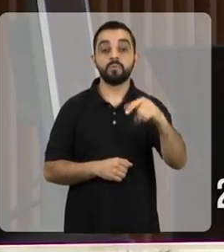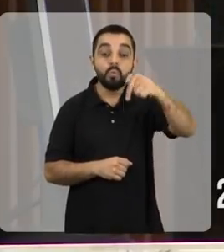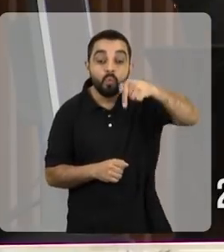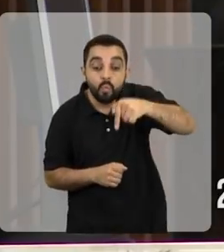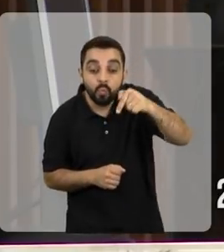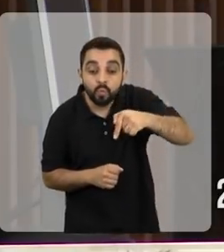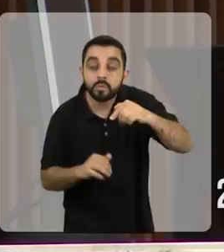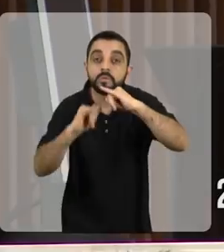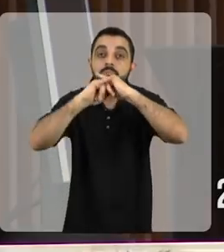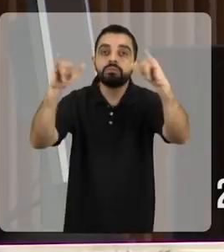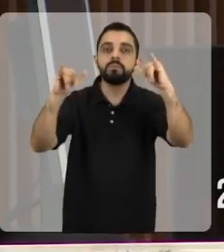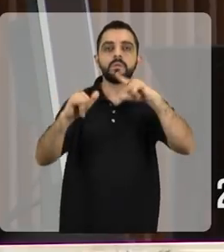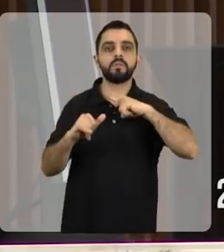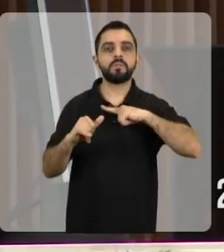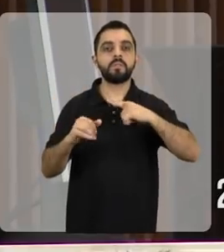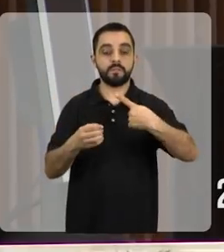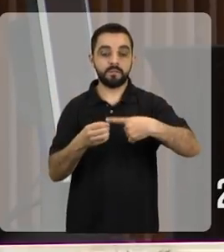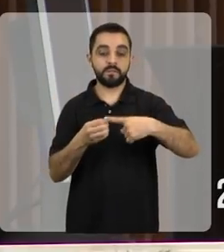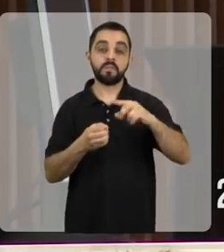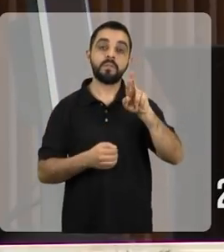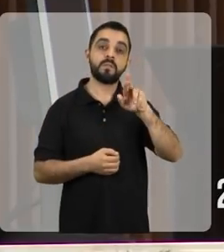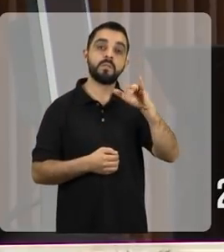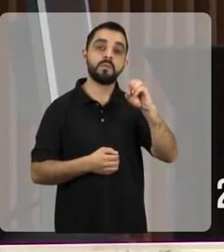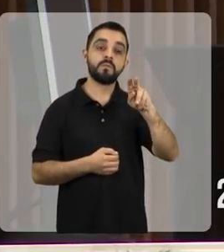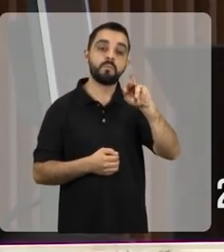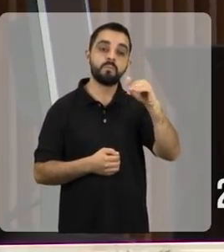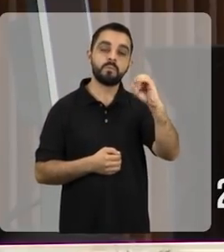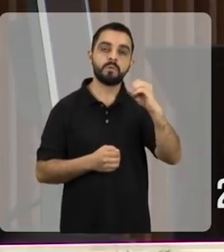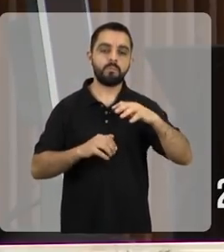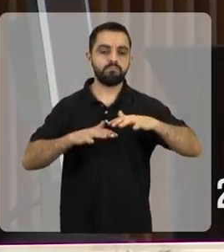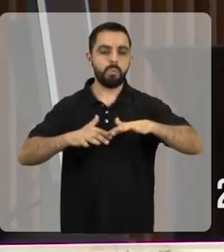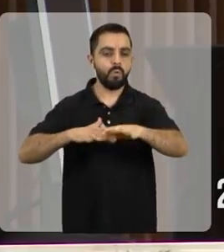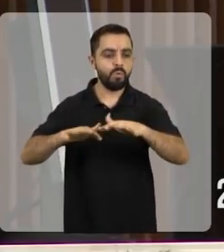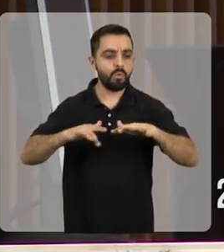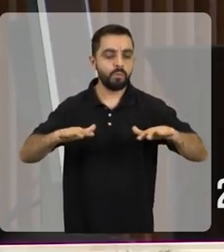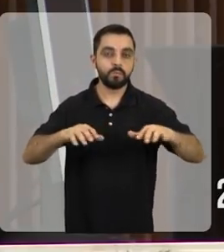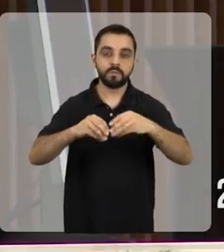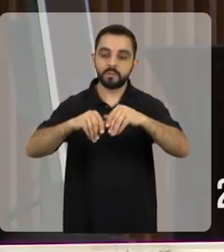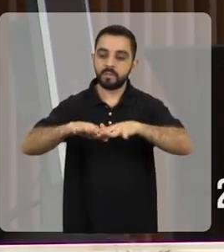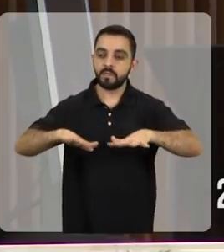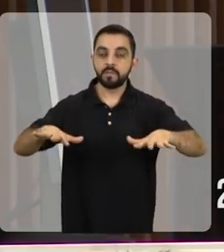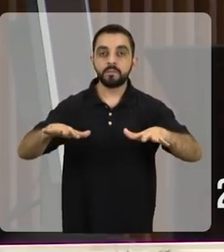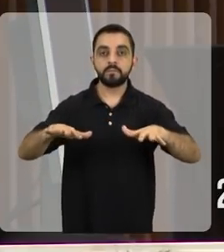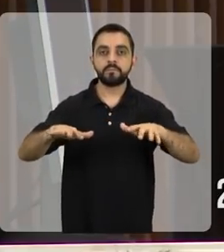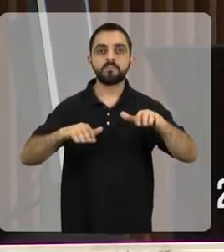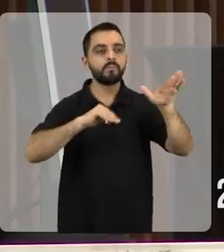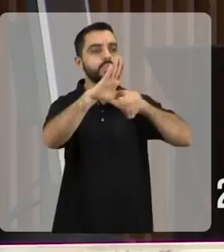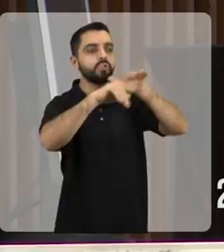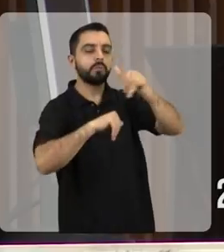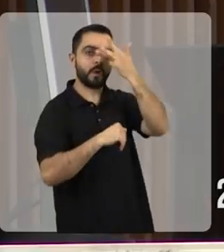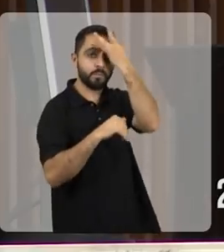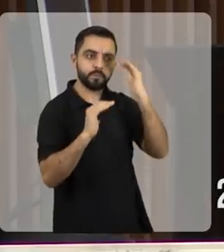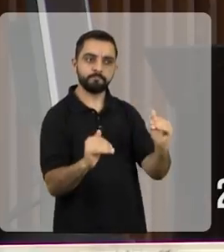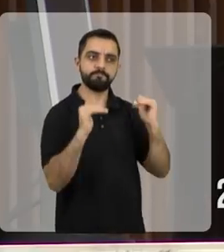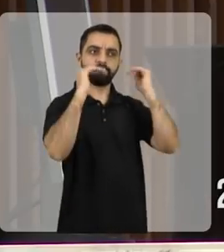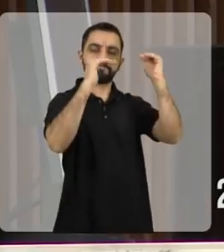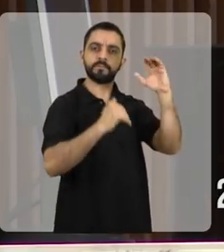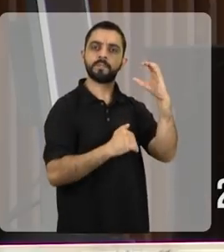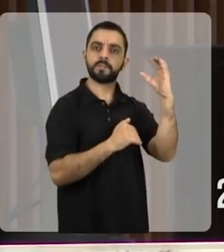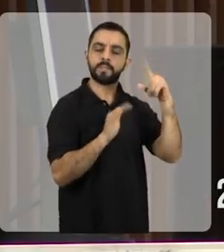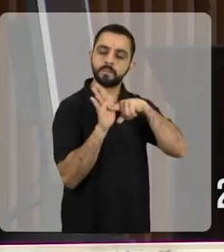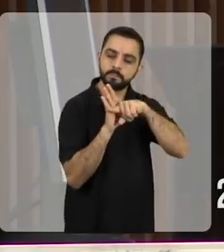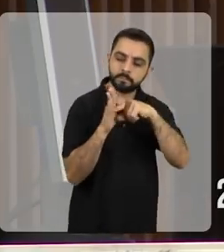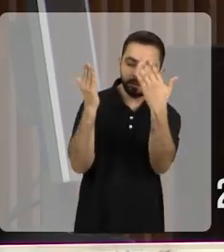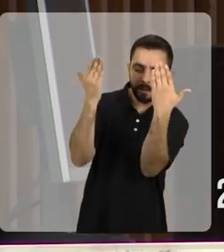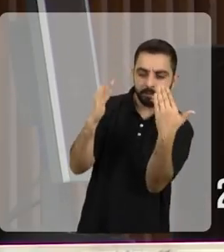houve tremor aqui em rio branco do sul foram chamar autoridades científicas para